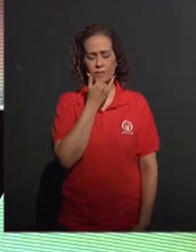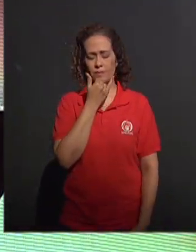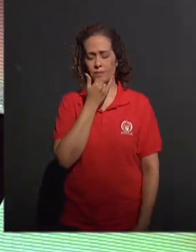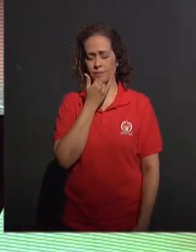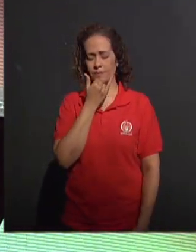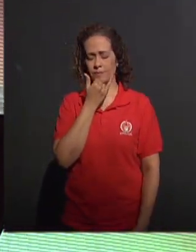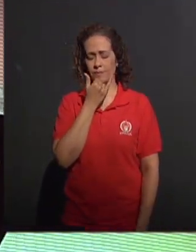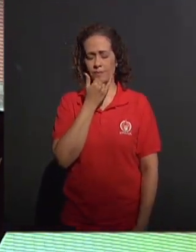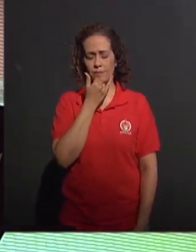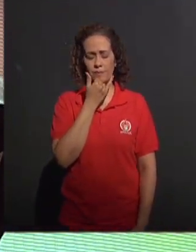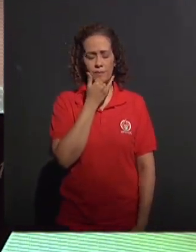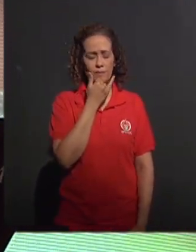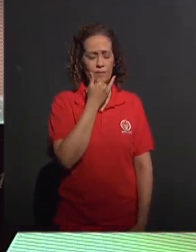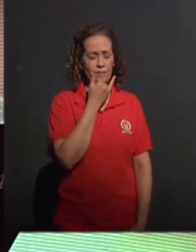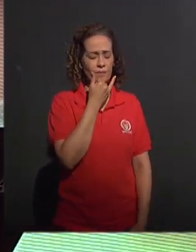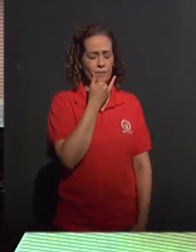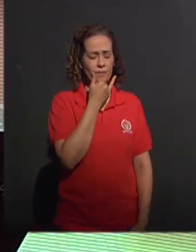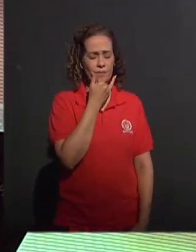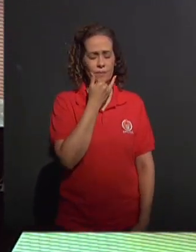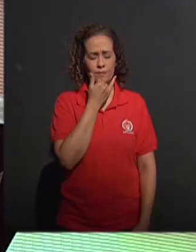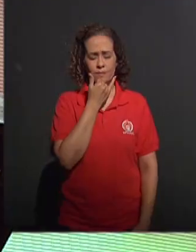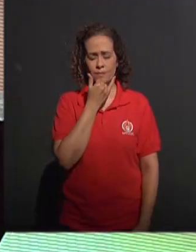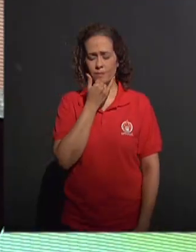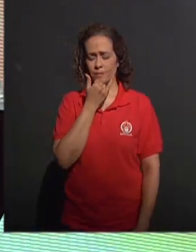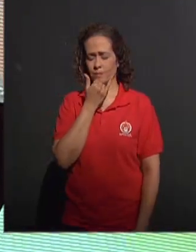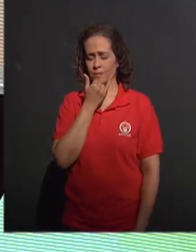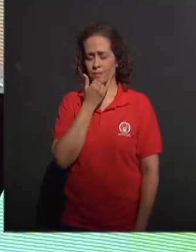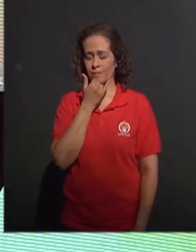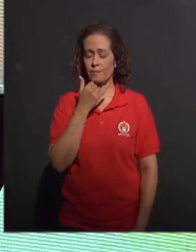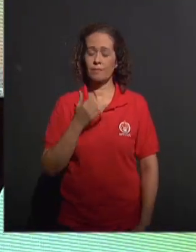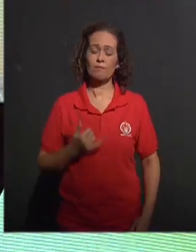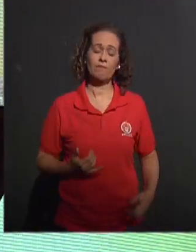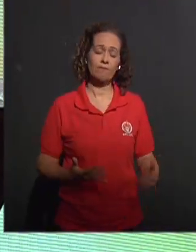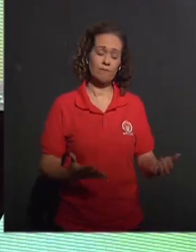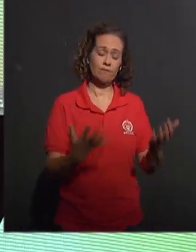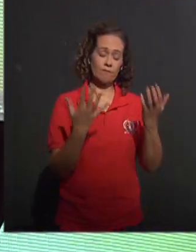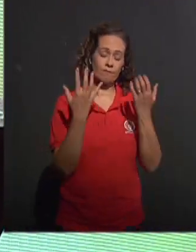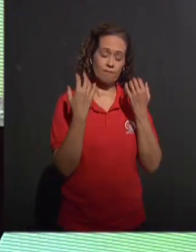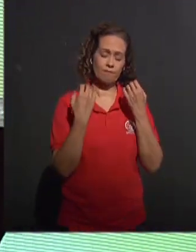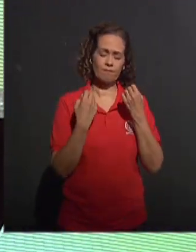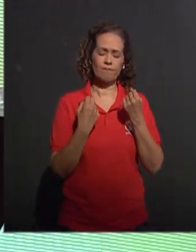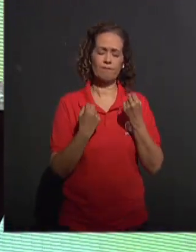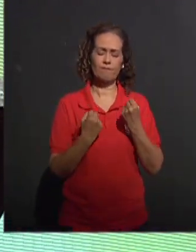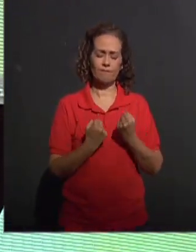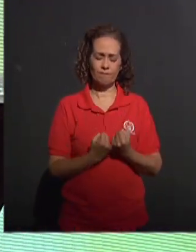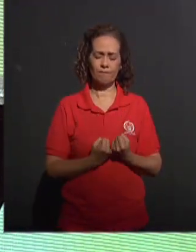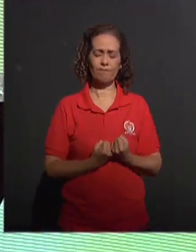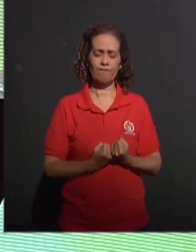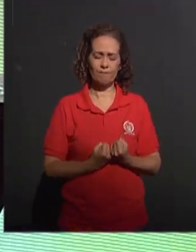Tomamos posse, Senhor, do perdão do Calvário.